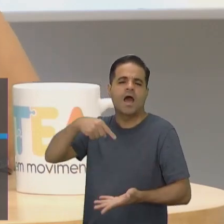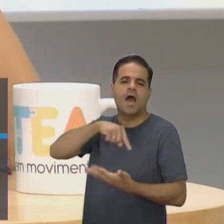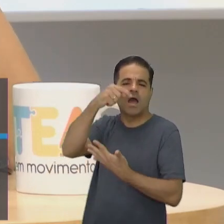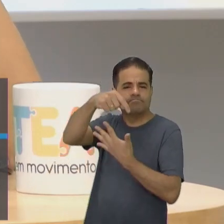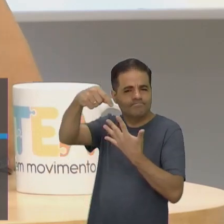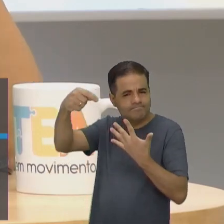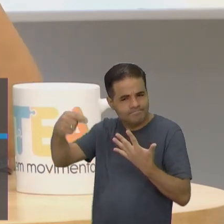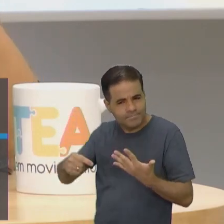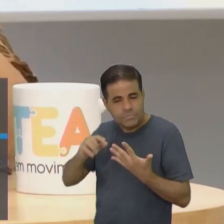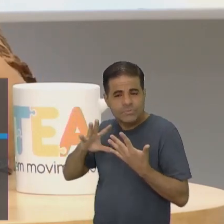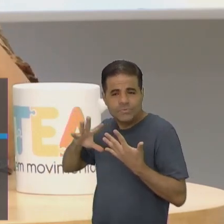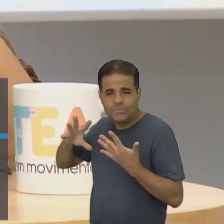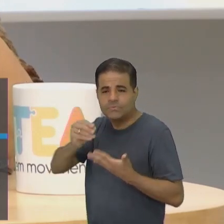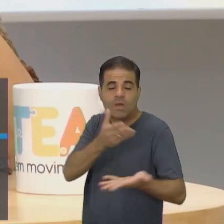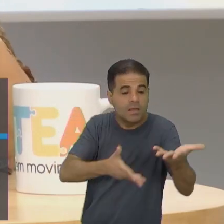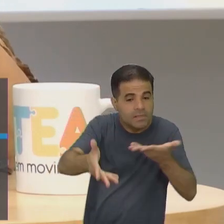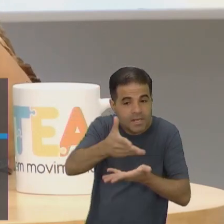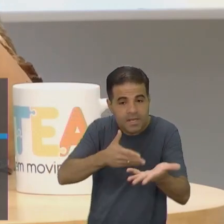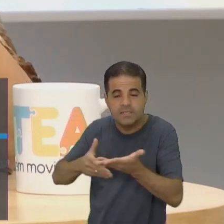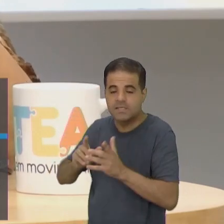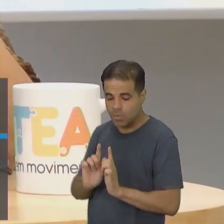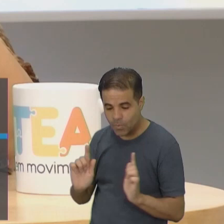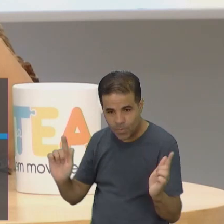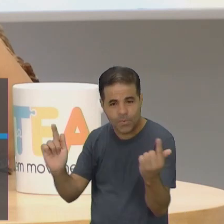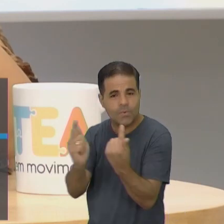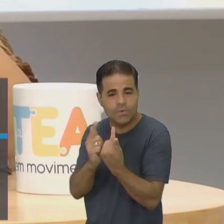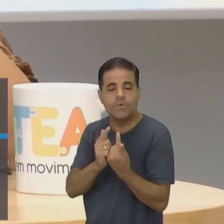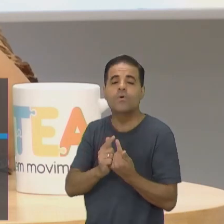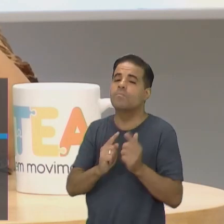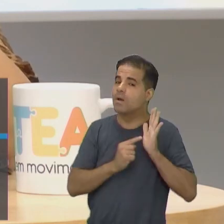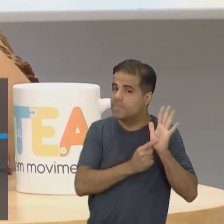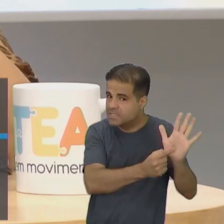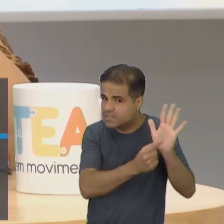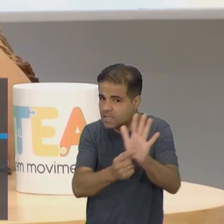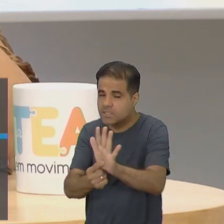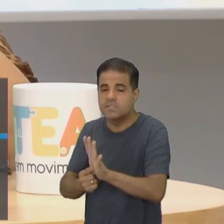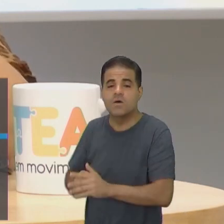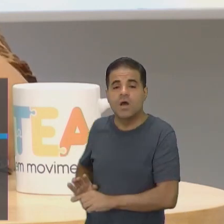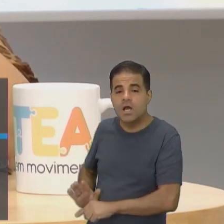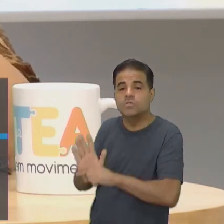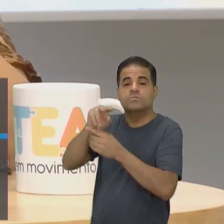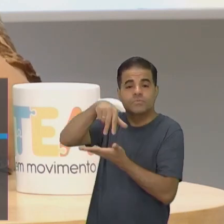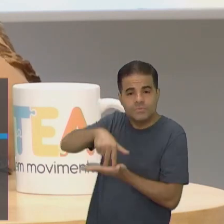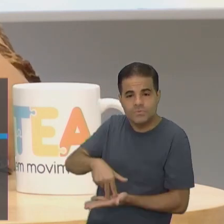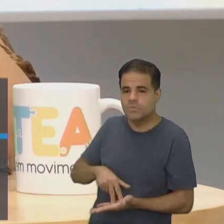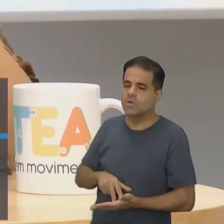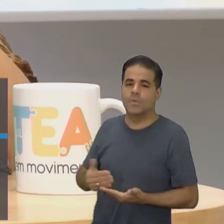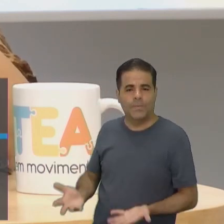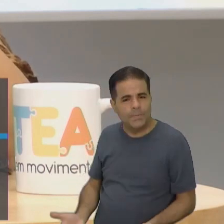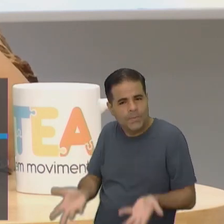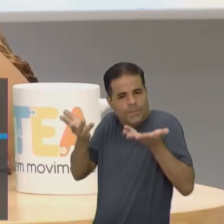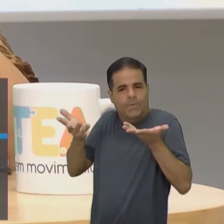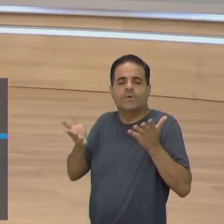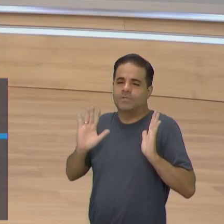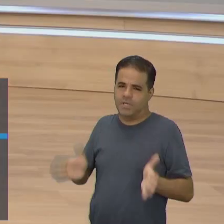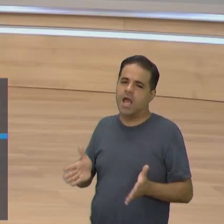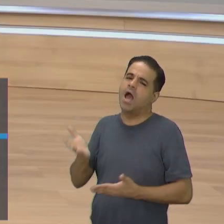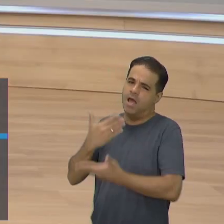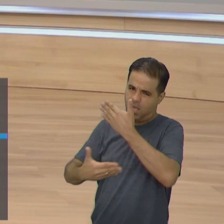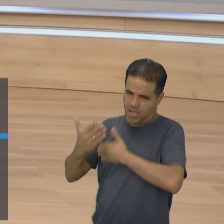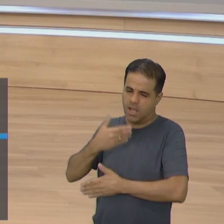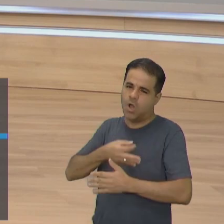né? Que tudo, a interação nos grupos e as apresentações valorizam o protagonismo dos estudantes, que a gente já comentou aqui,